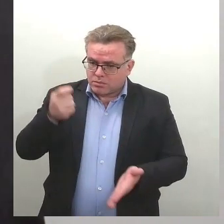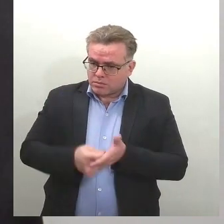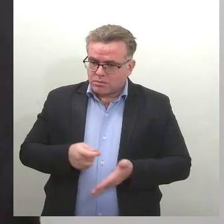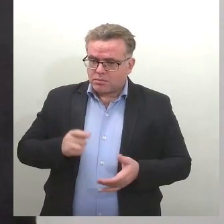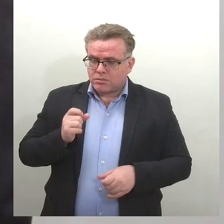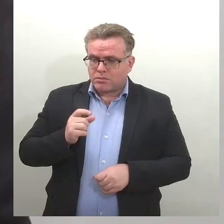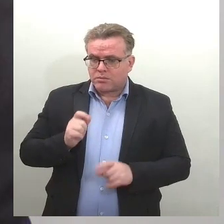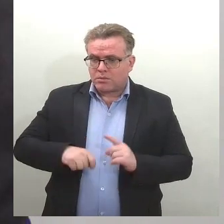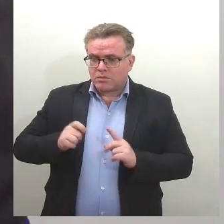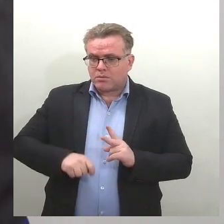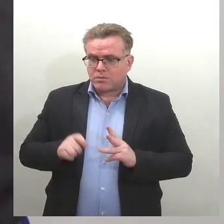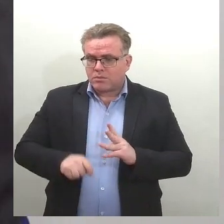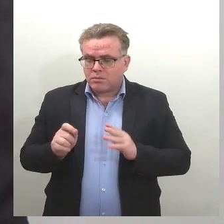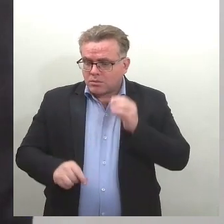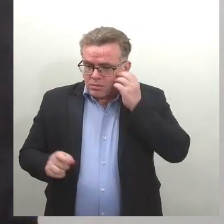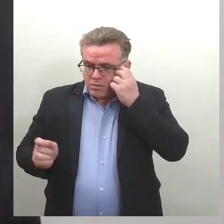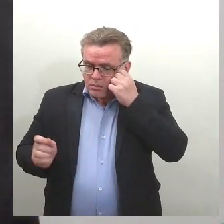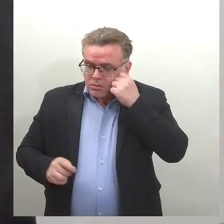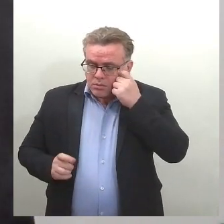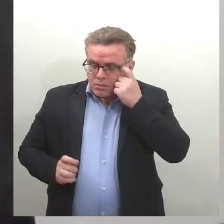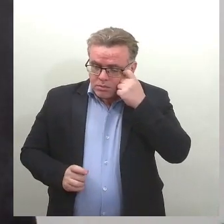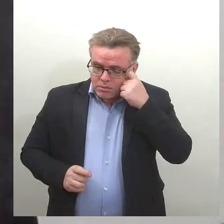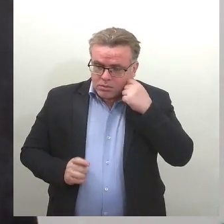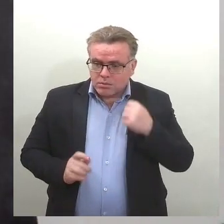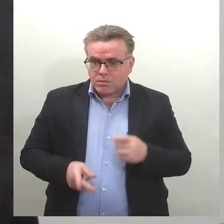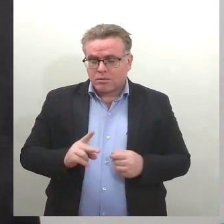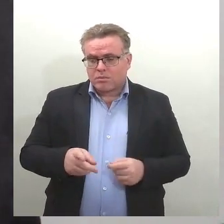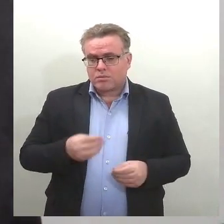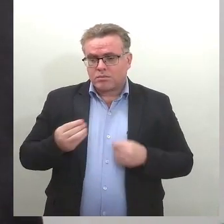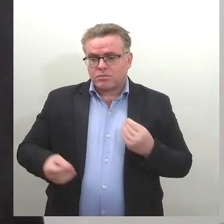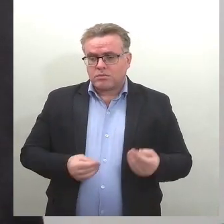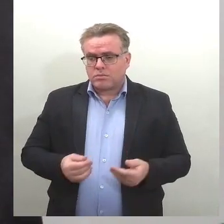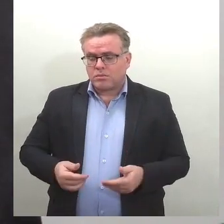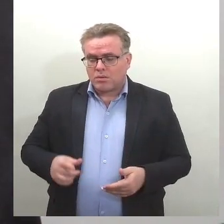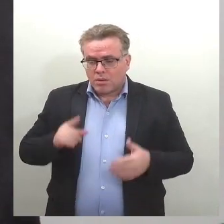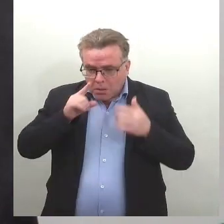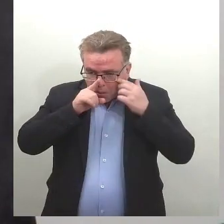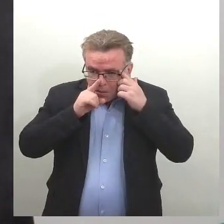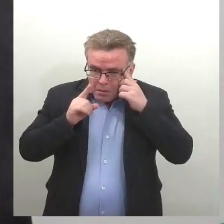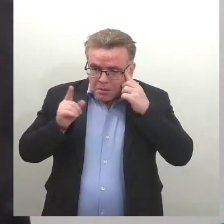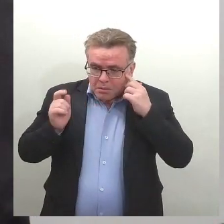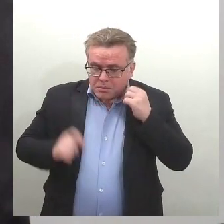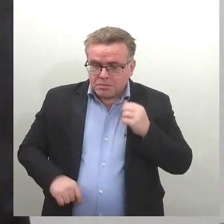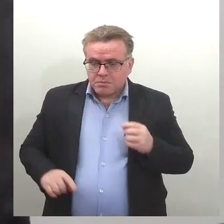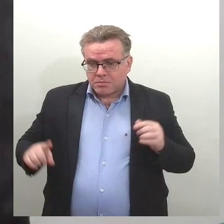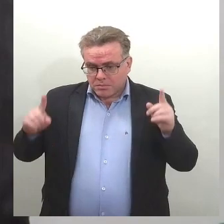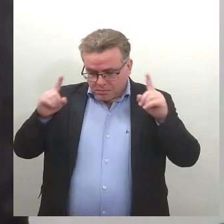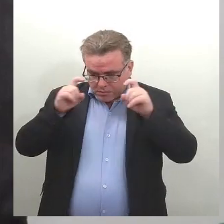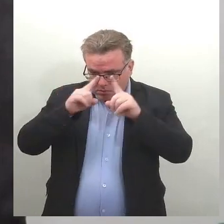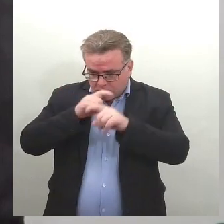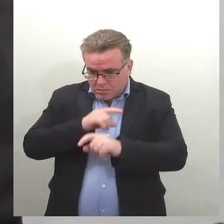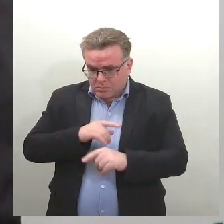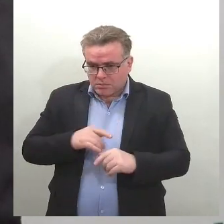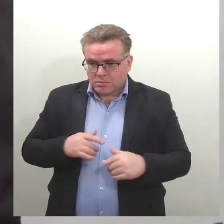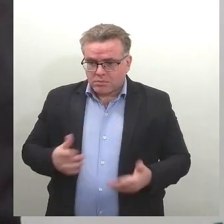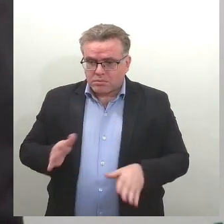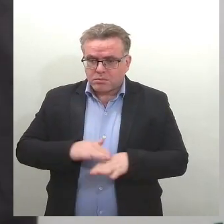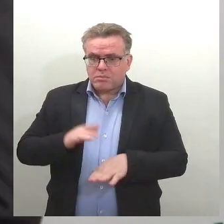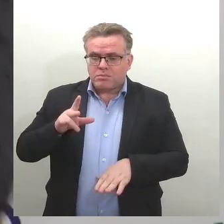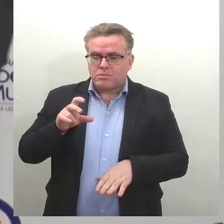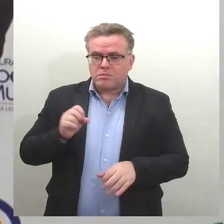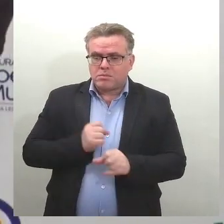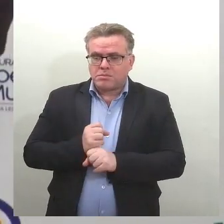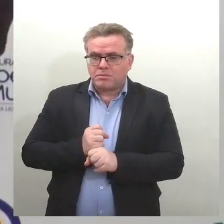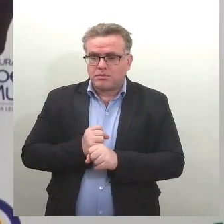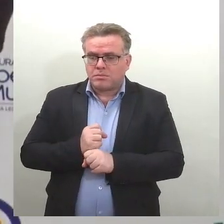tema grave, é crônico, porque há mais de 50 anos que vem se discutindo isso no sertão.